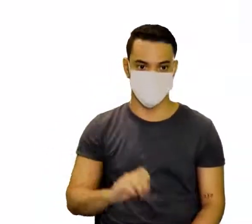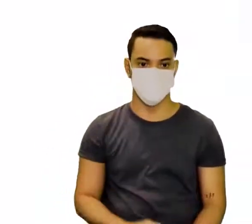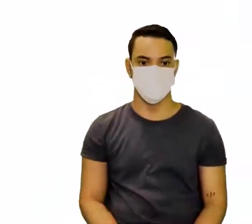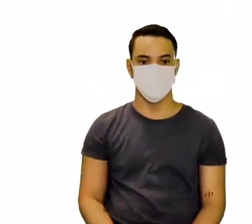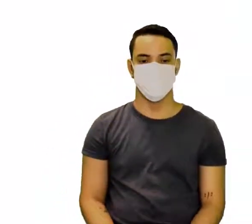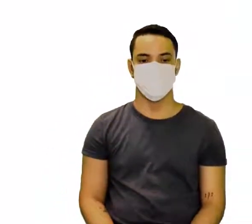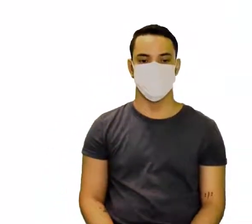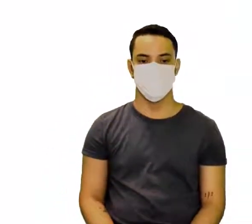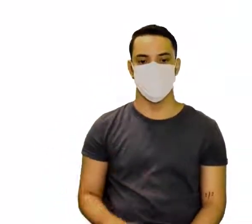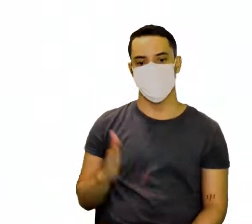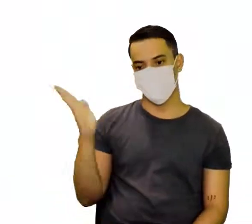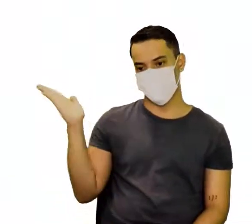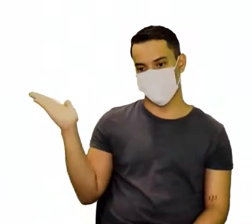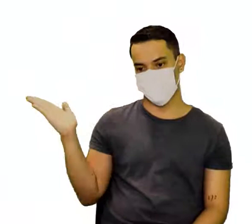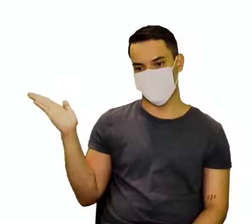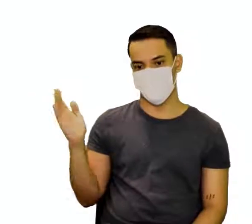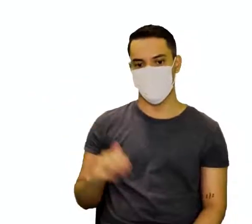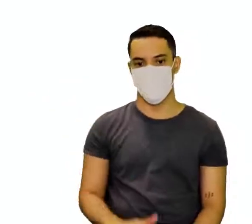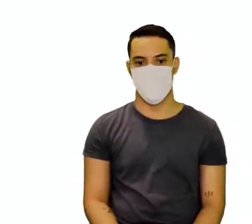elétrica,